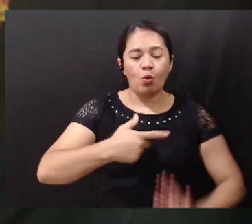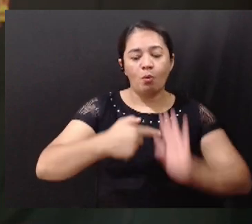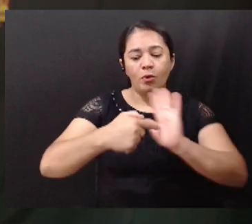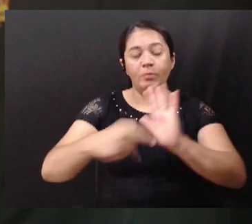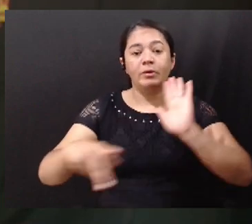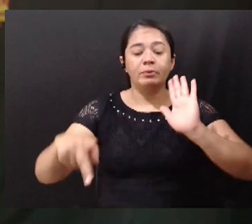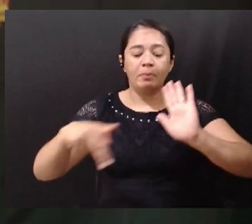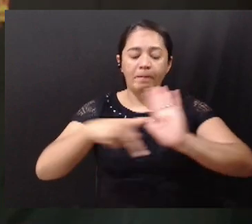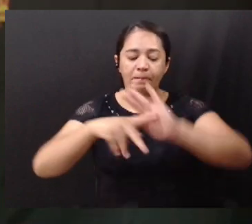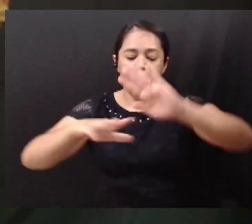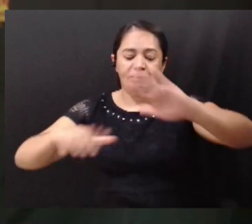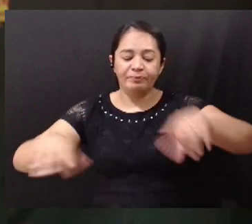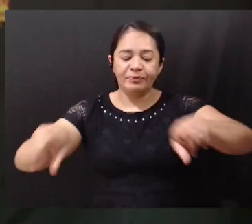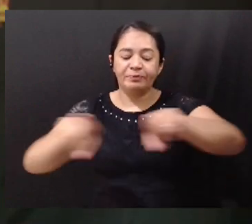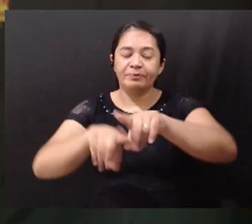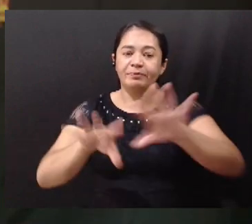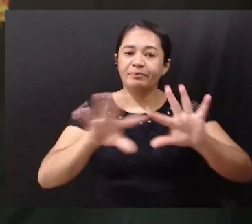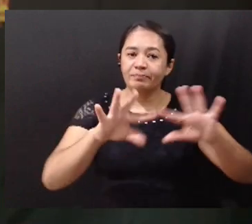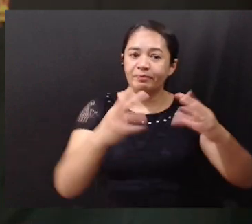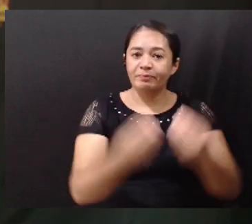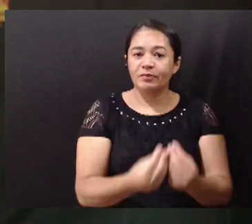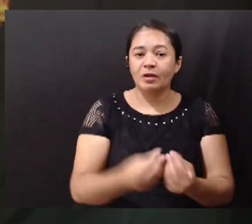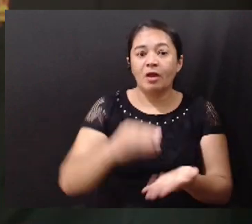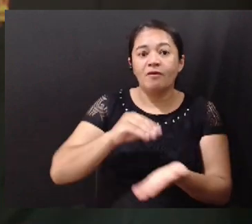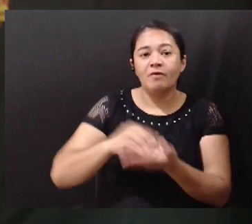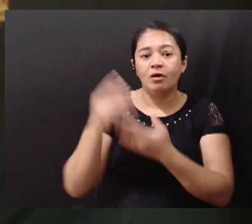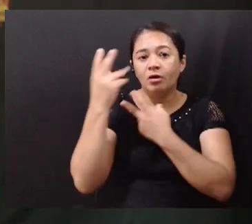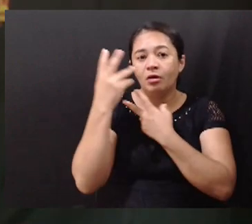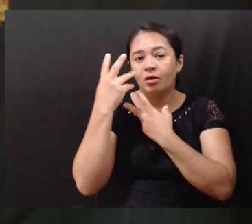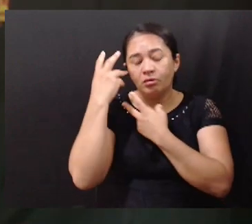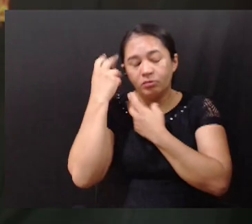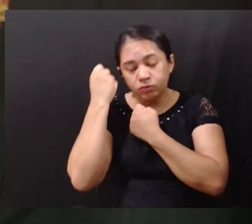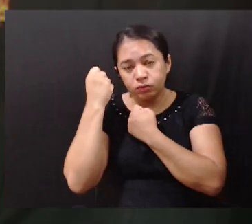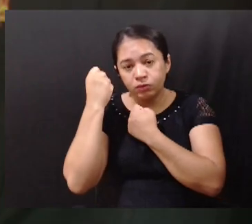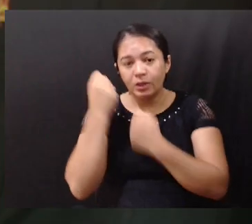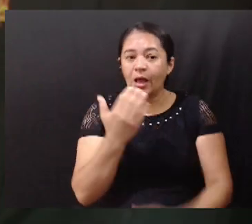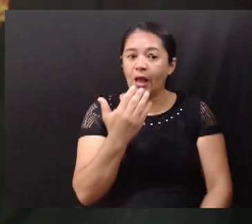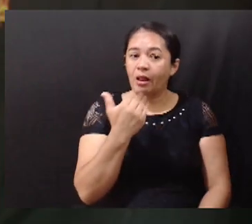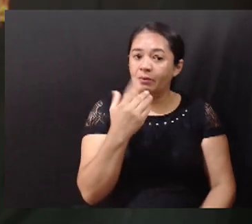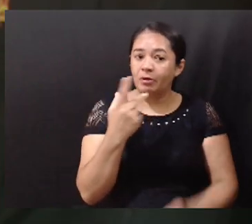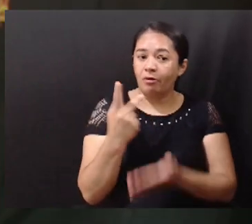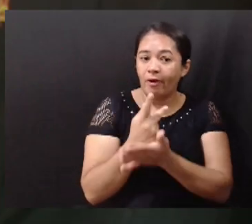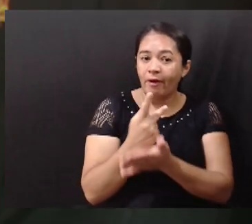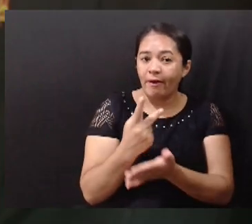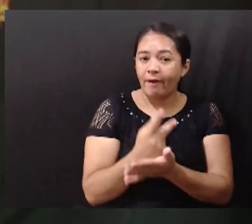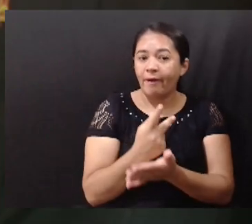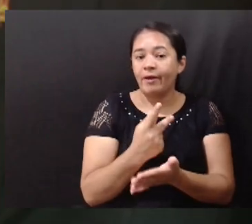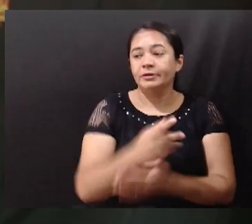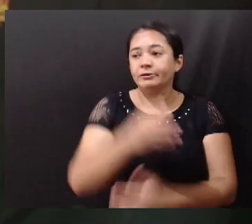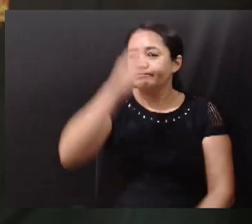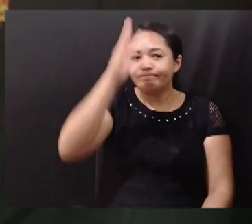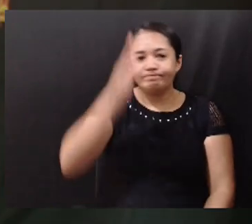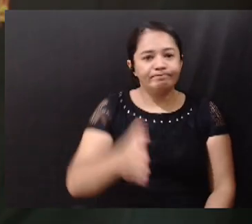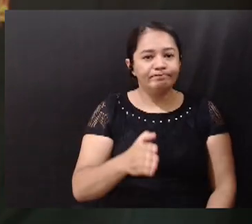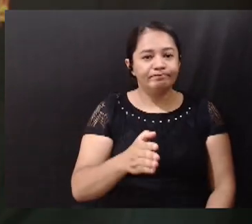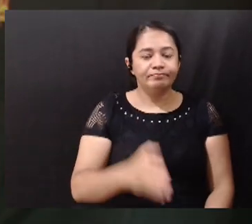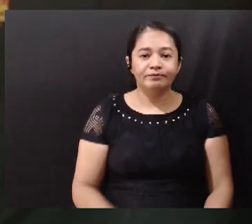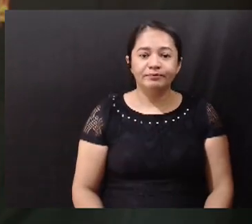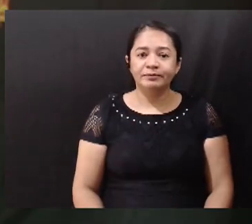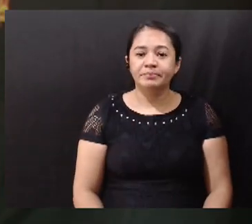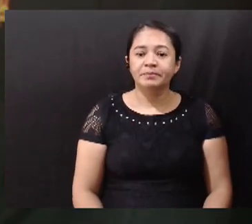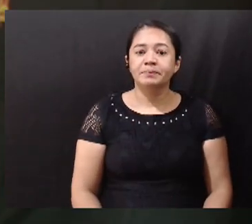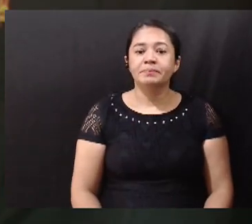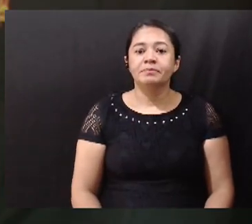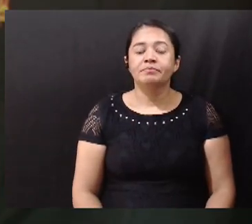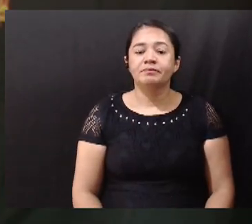de sono, a alimentação desregulada nas férias, que vão impactar diretamente a conduta da nossa criança. Então vamos